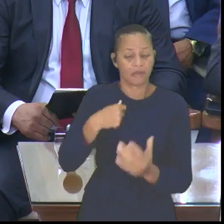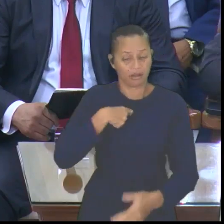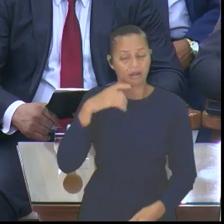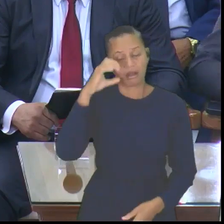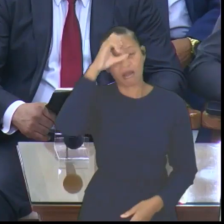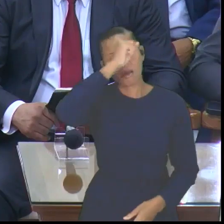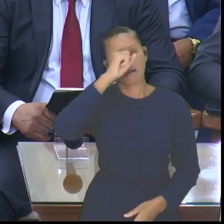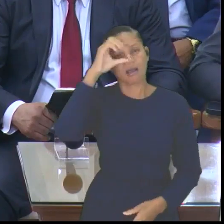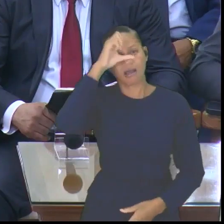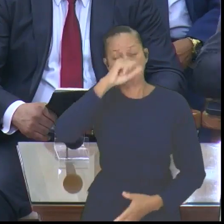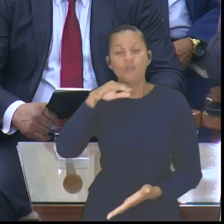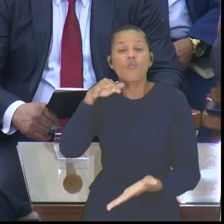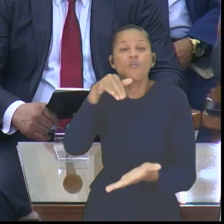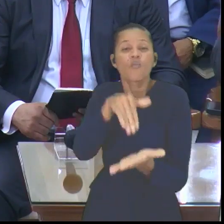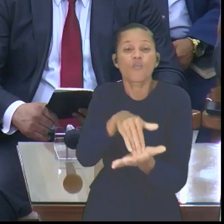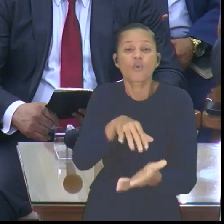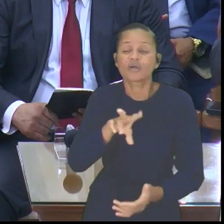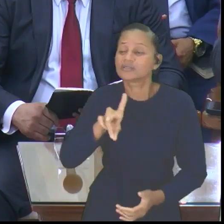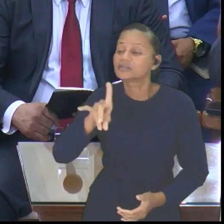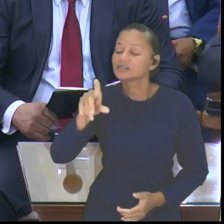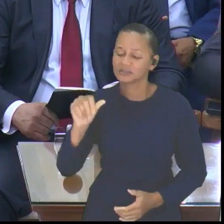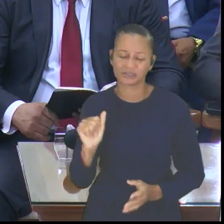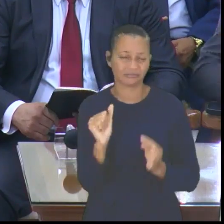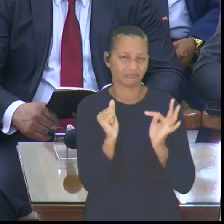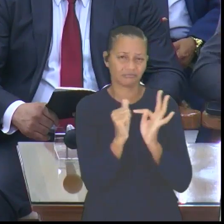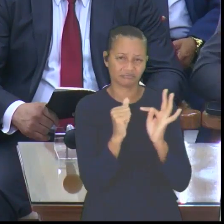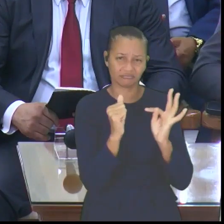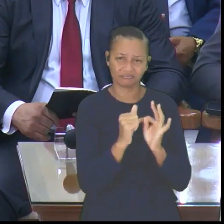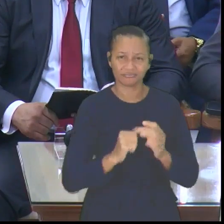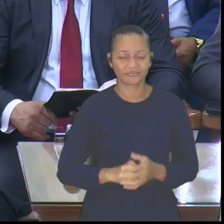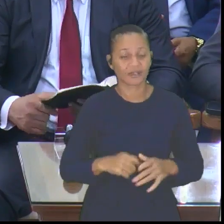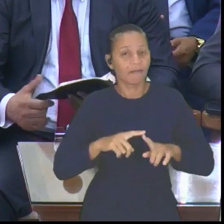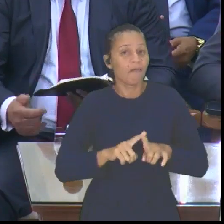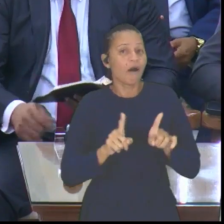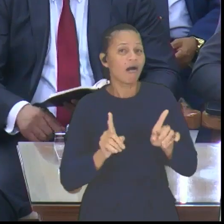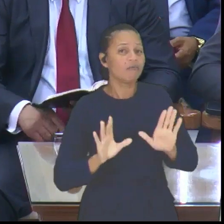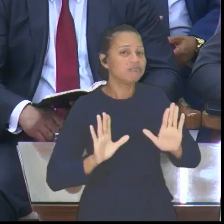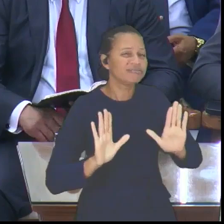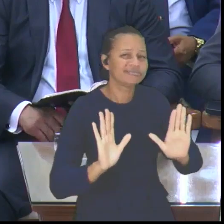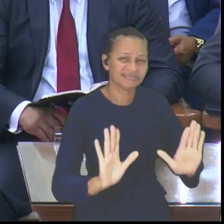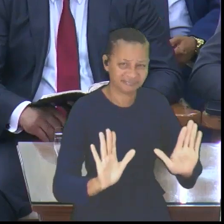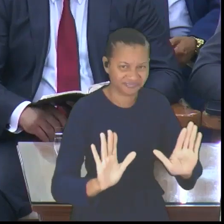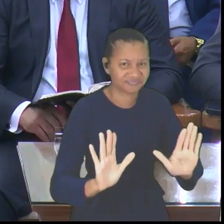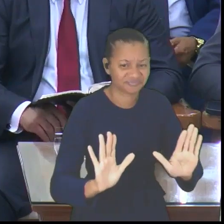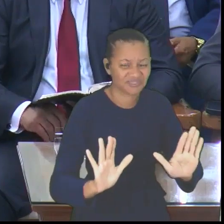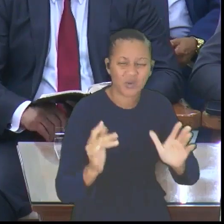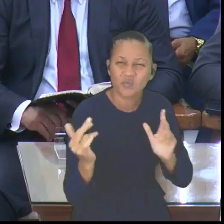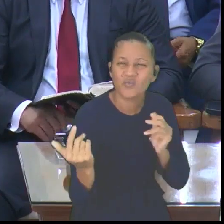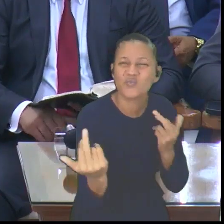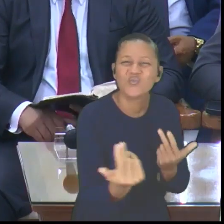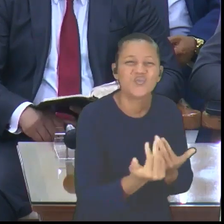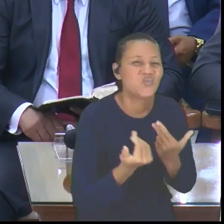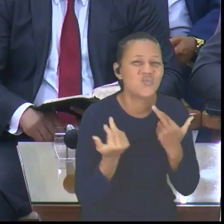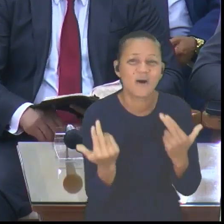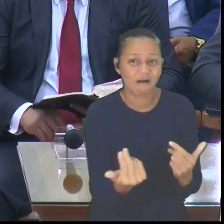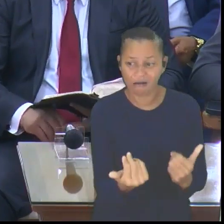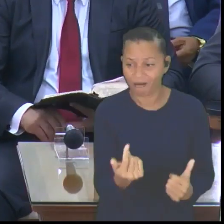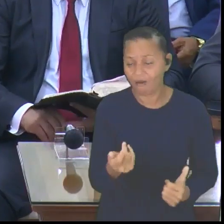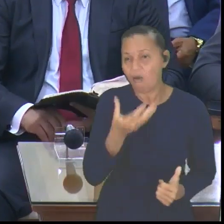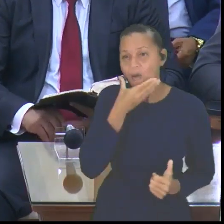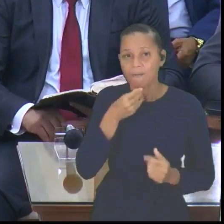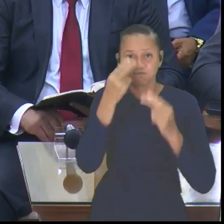aqui ser o último dia de Tiago. Porém, da mesma forma que